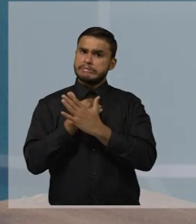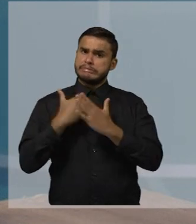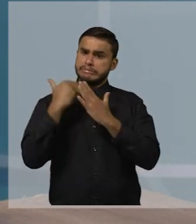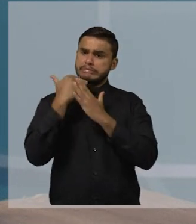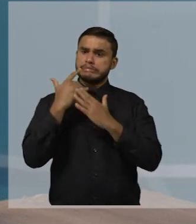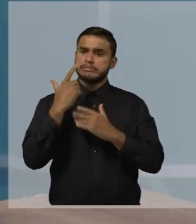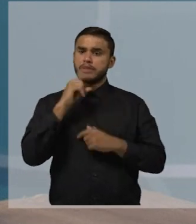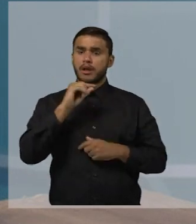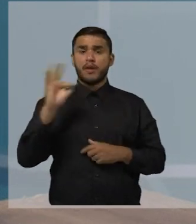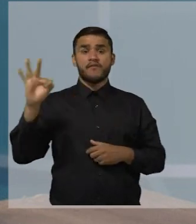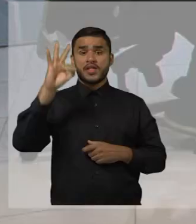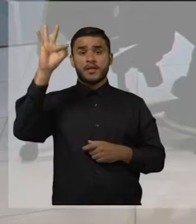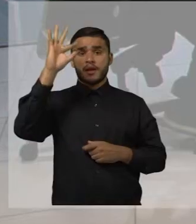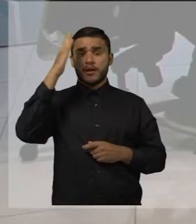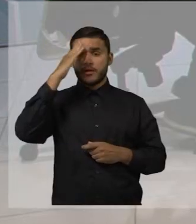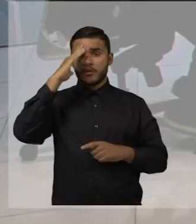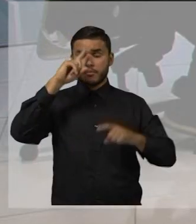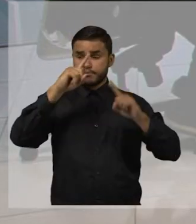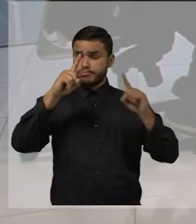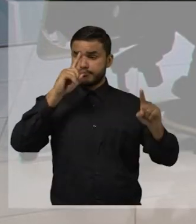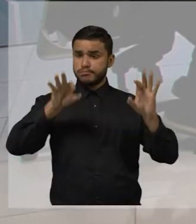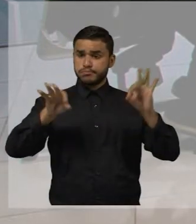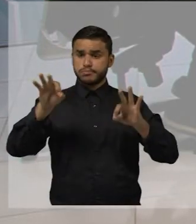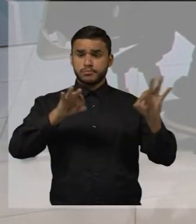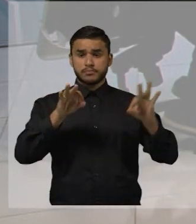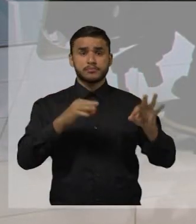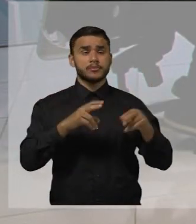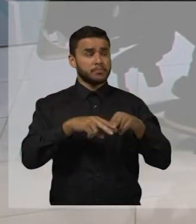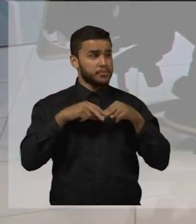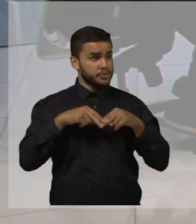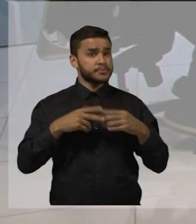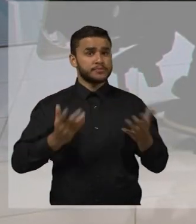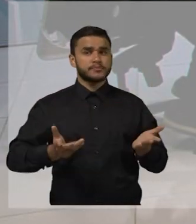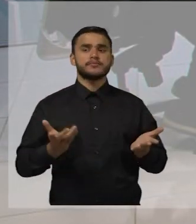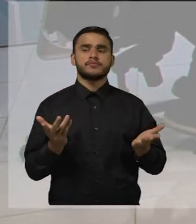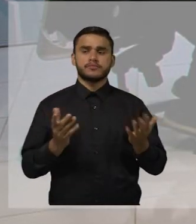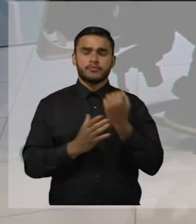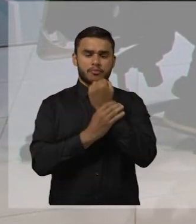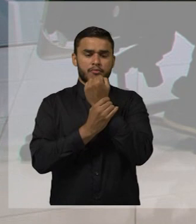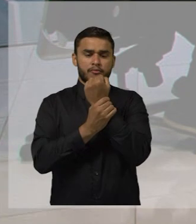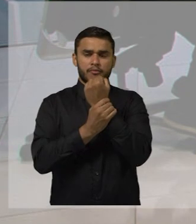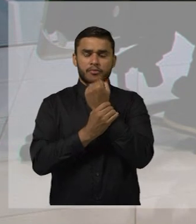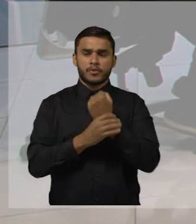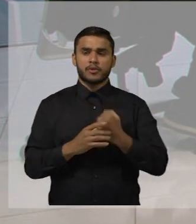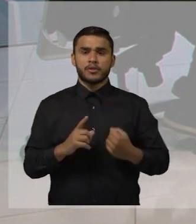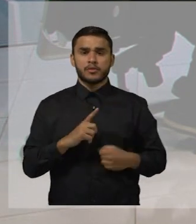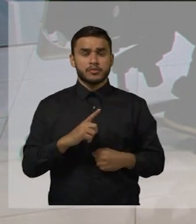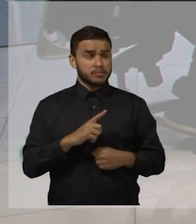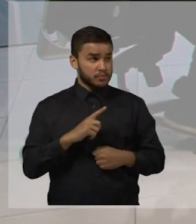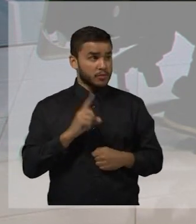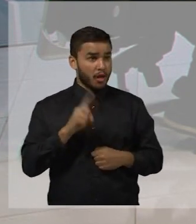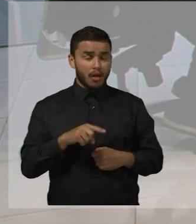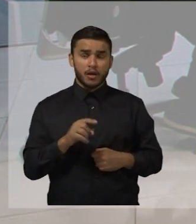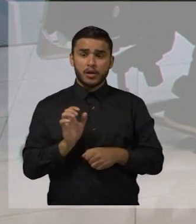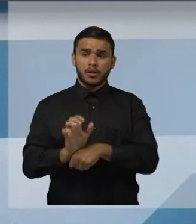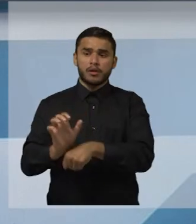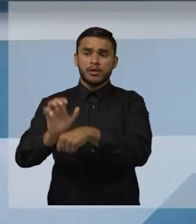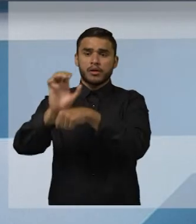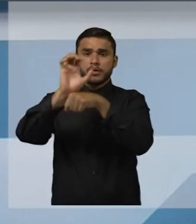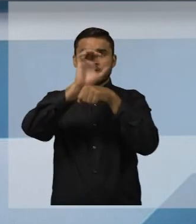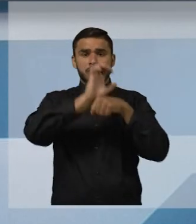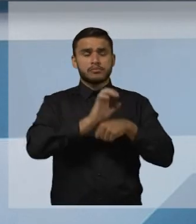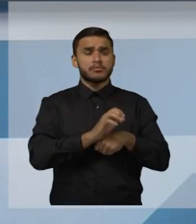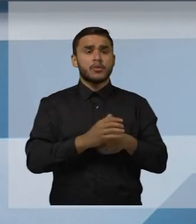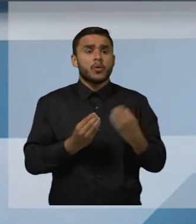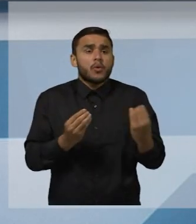exageradamente a nível federal. E isso faz com que não só na segurança os estados se